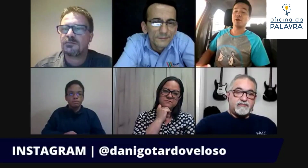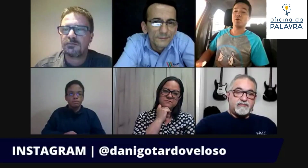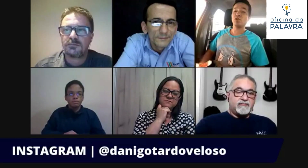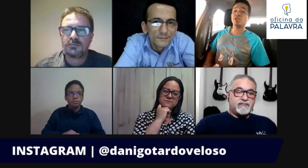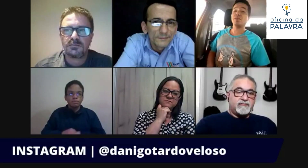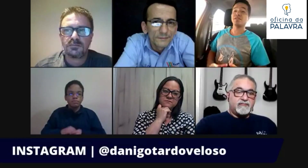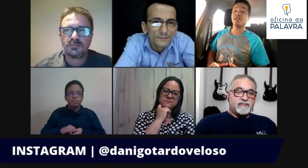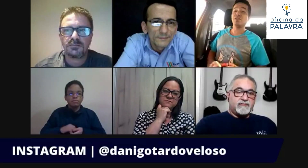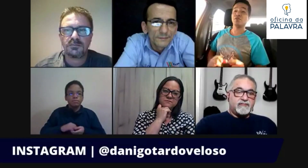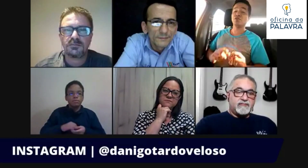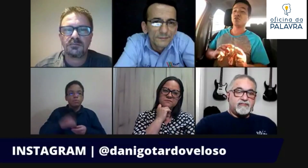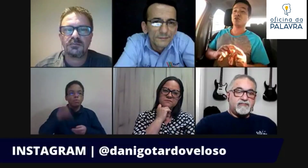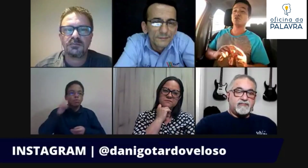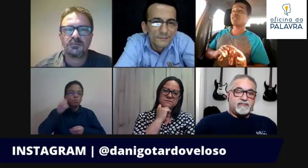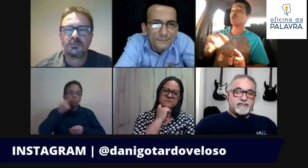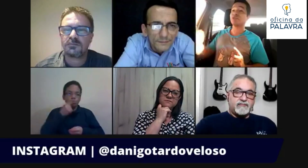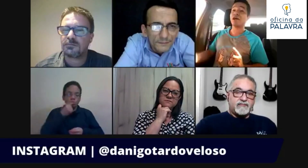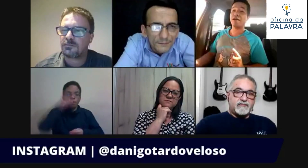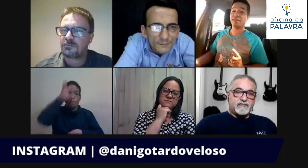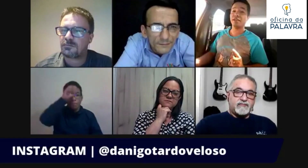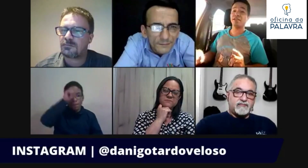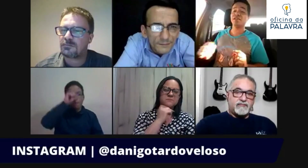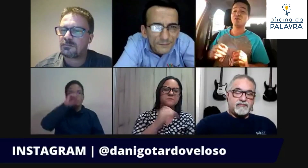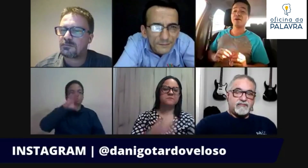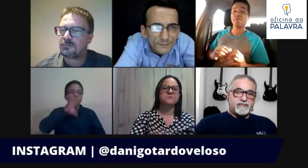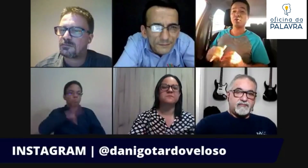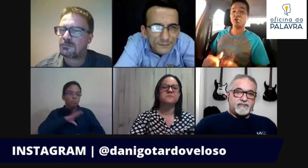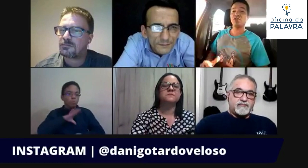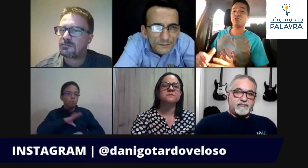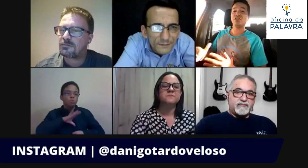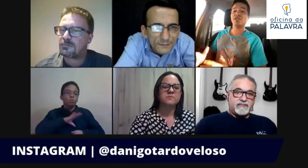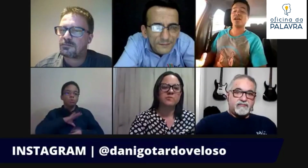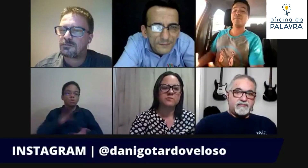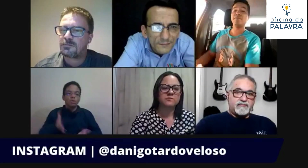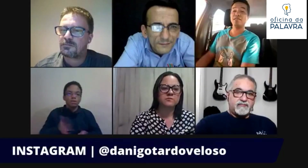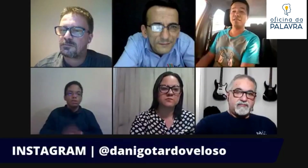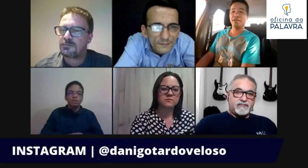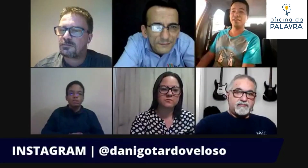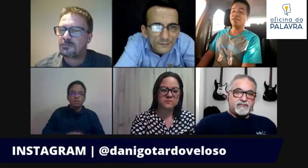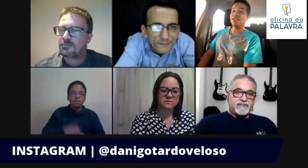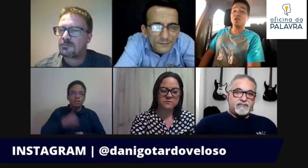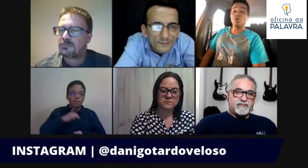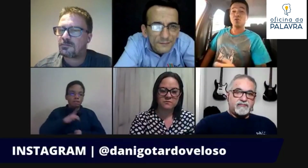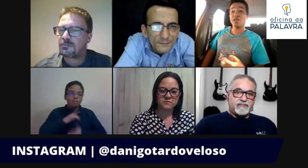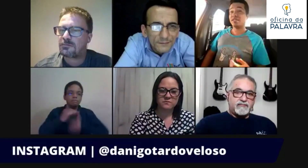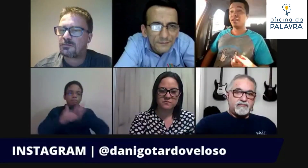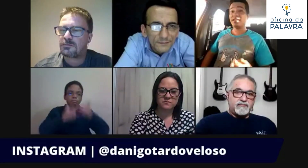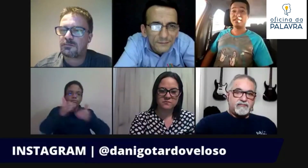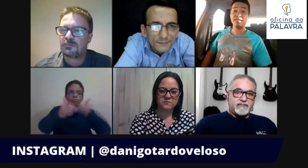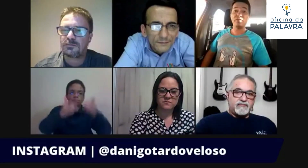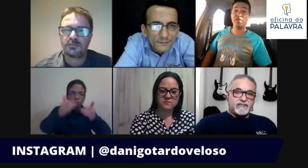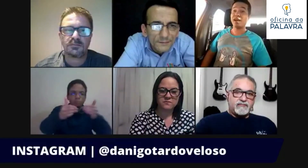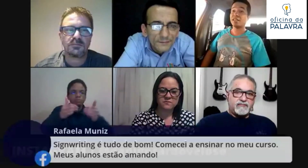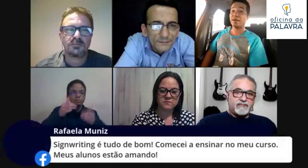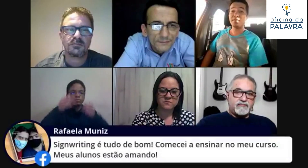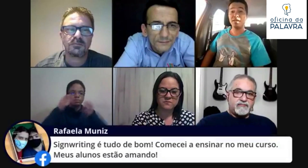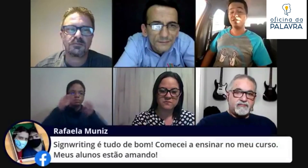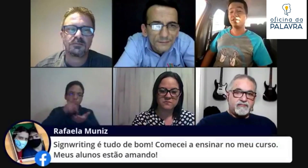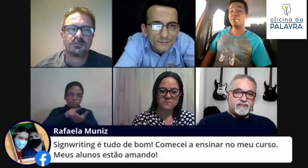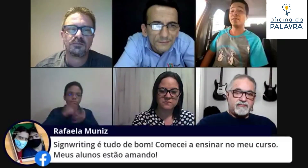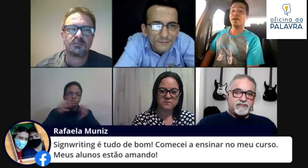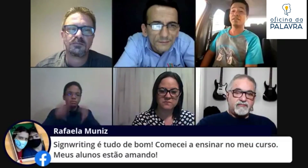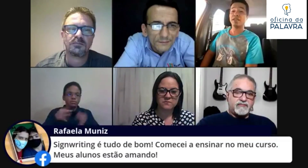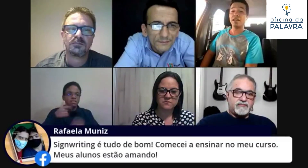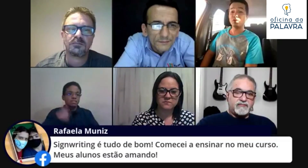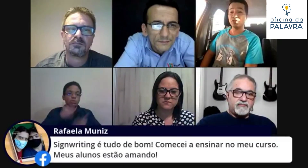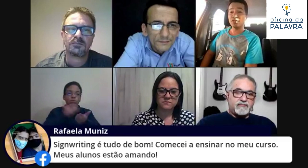uma língua para outra, mas ele não saltar, né? Ele ter uma ponte onde ele caminha. E aí eu comecei